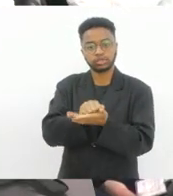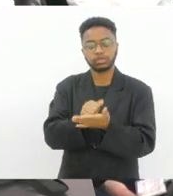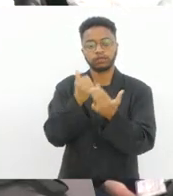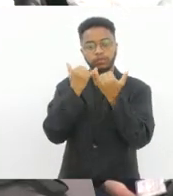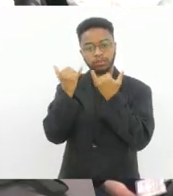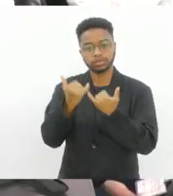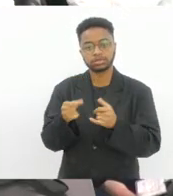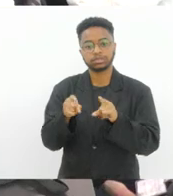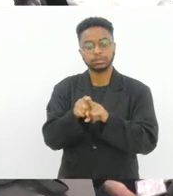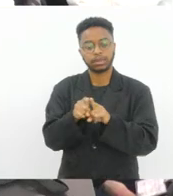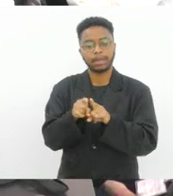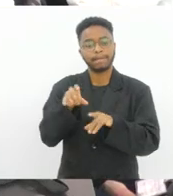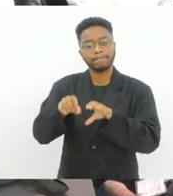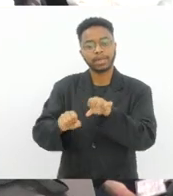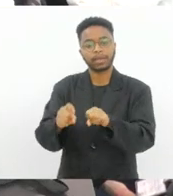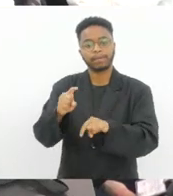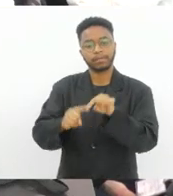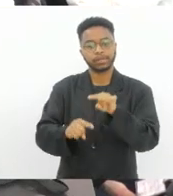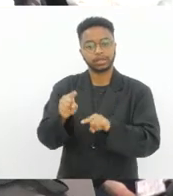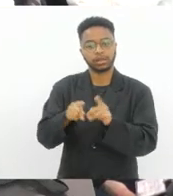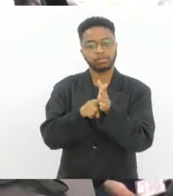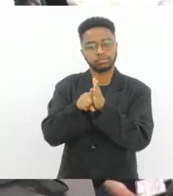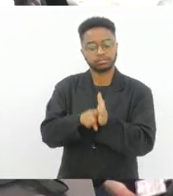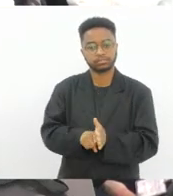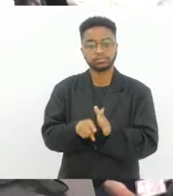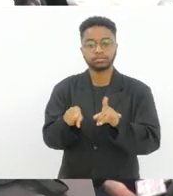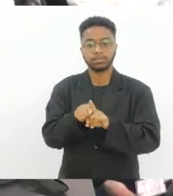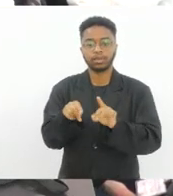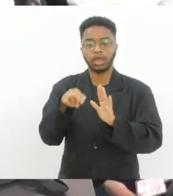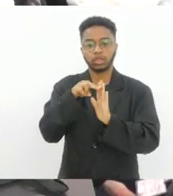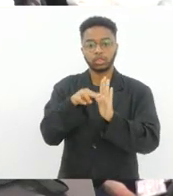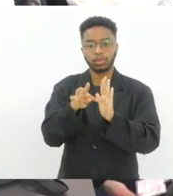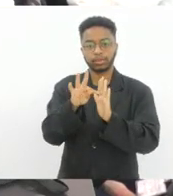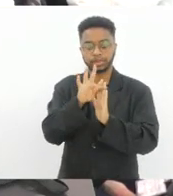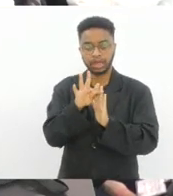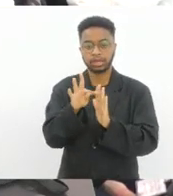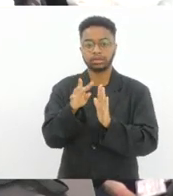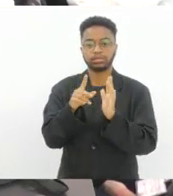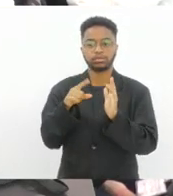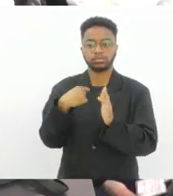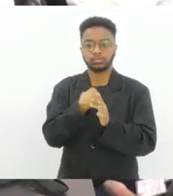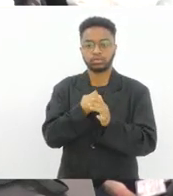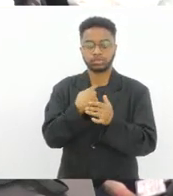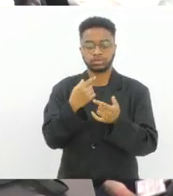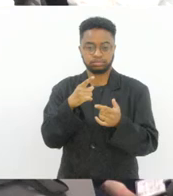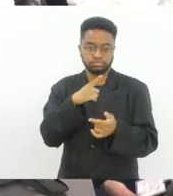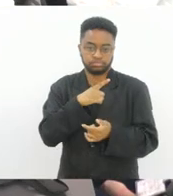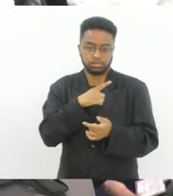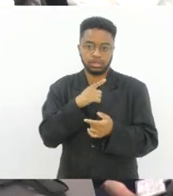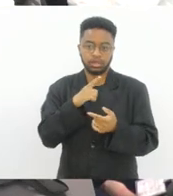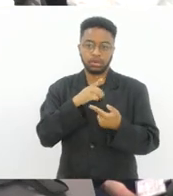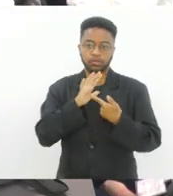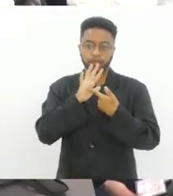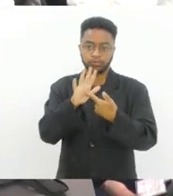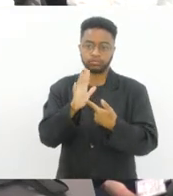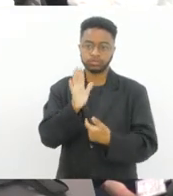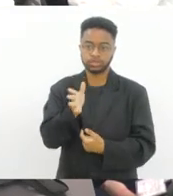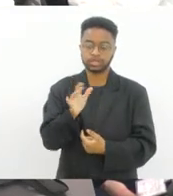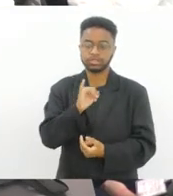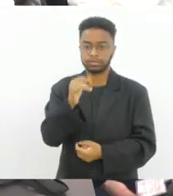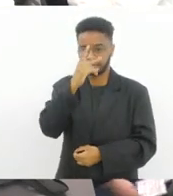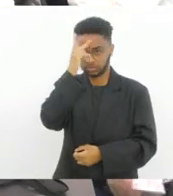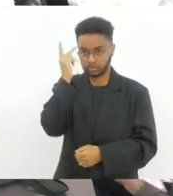coleta de vestígios. E aí, na norma técnica de atenção humanizada que a gente tem, que é essa que eu mencionei, quando a pessoa